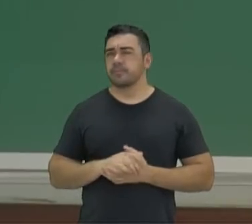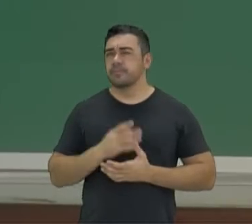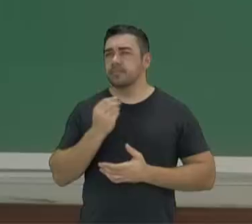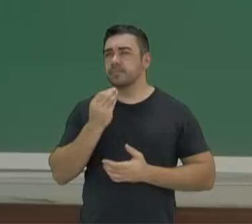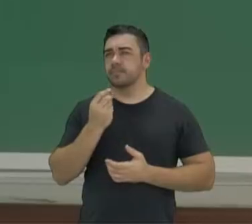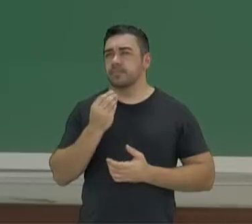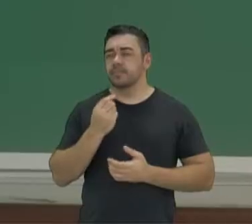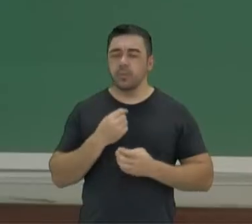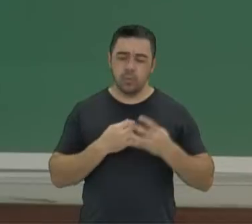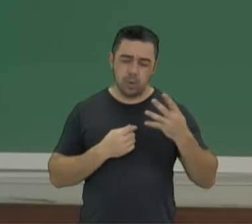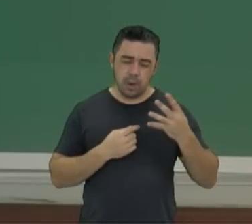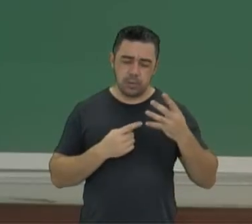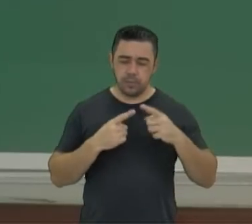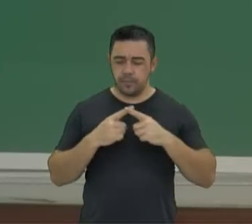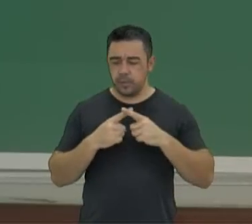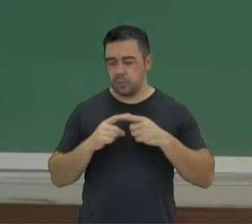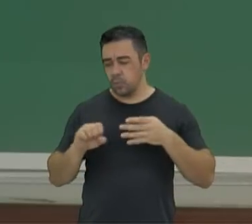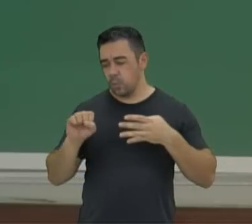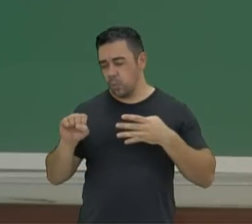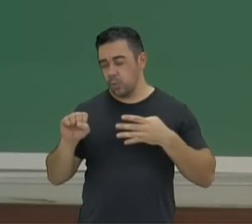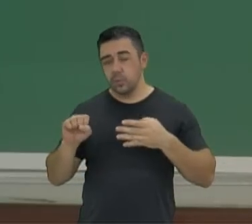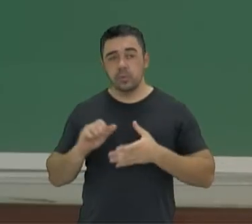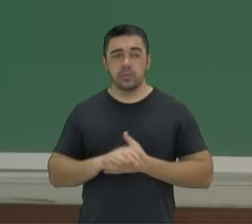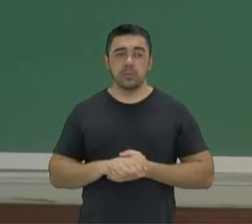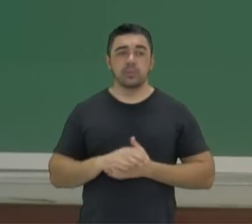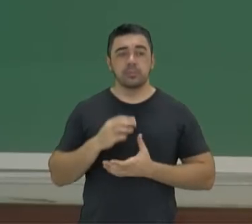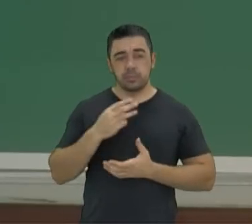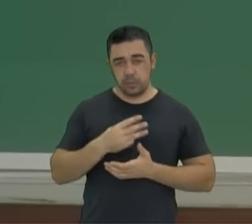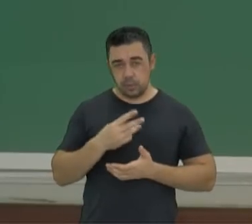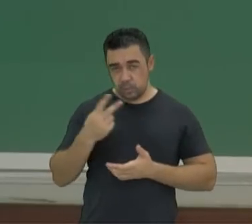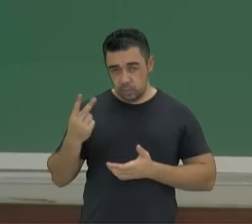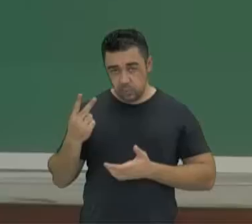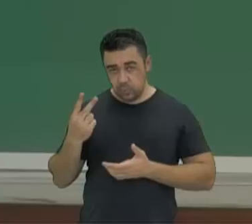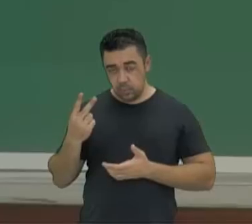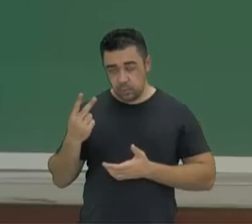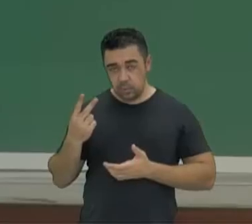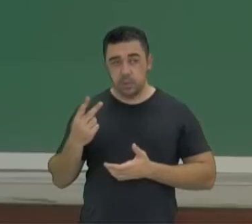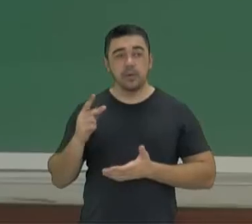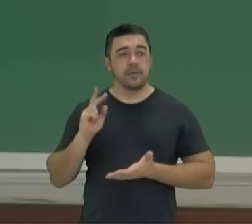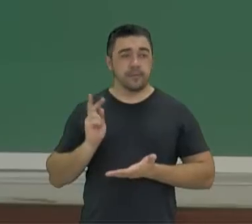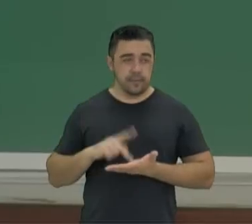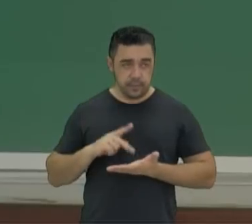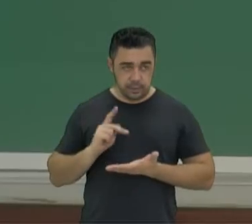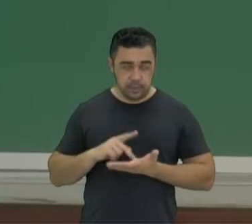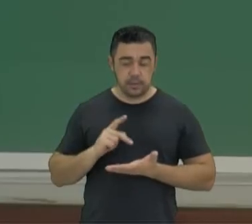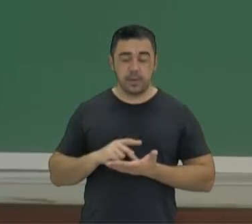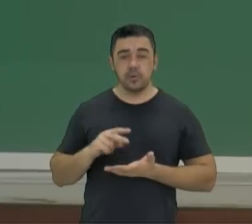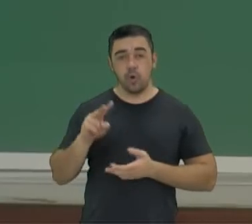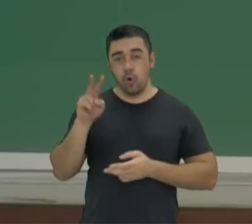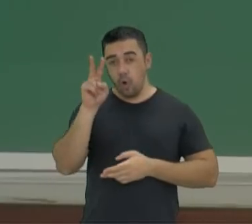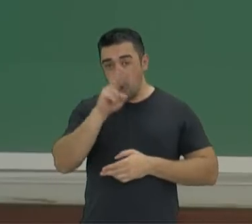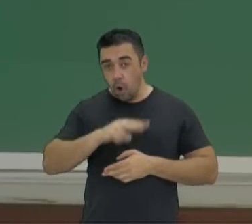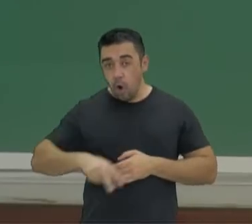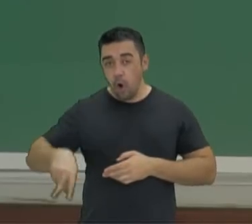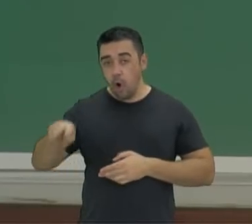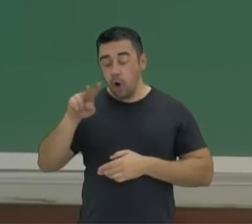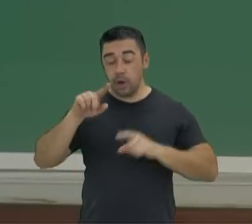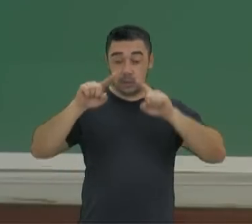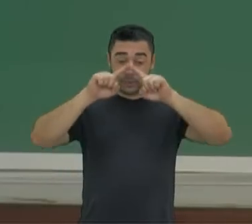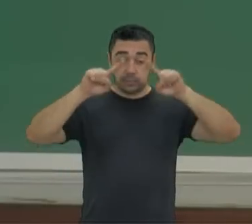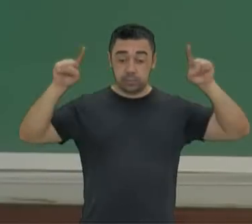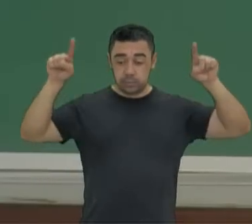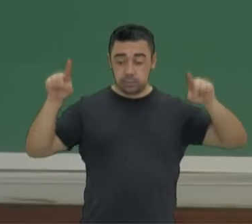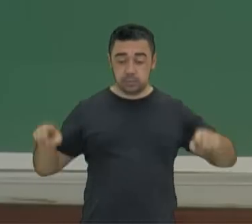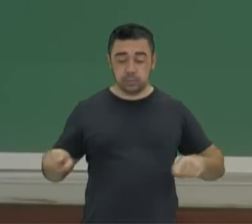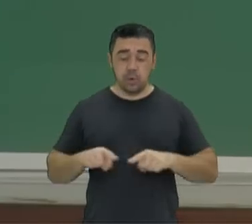4 vezes 8 vai dar quanto? 32. Ah, realmente, se eu olhar no tabuleiro inteiro,